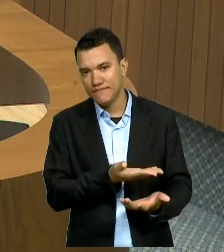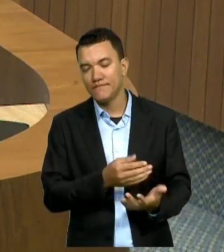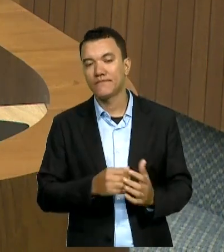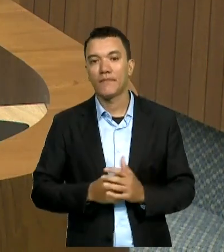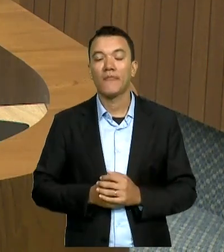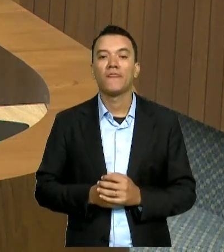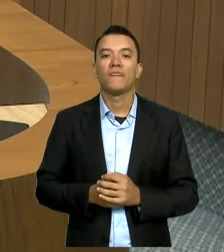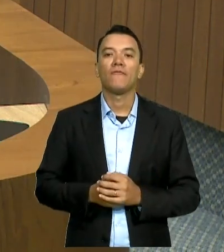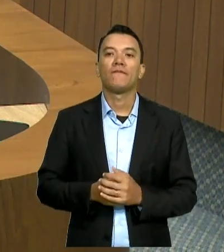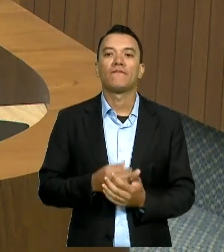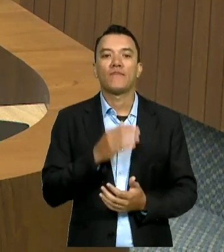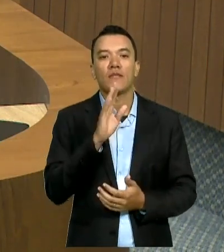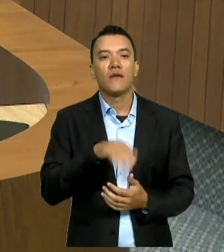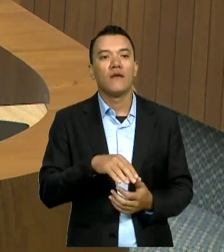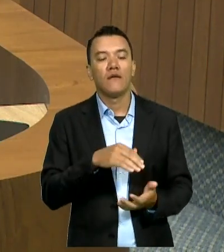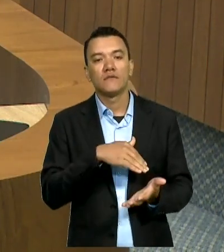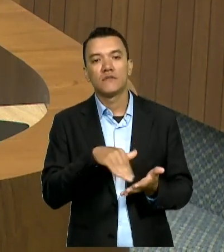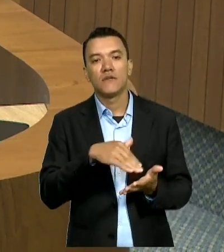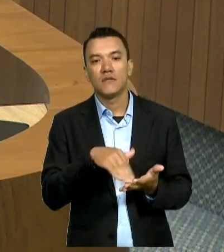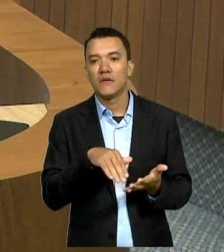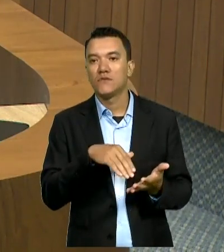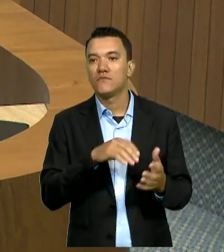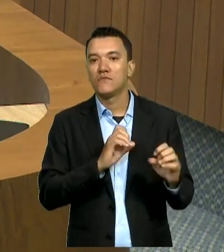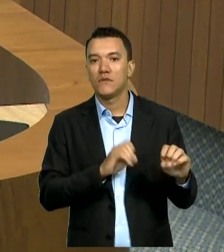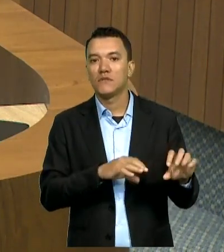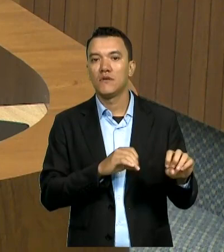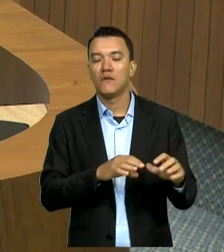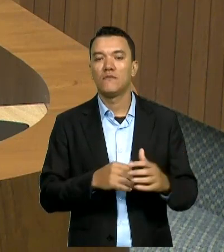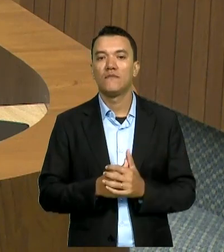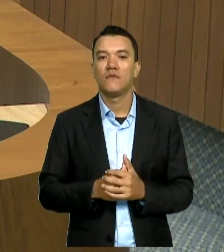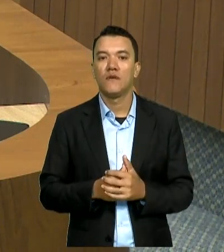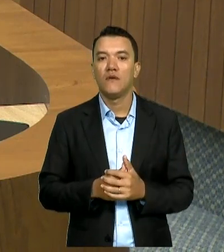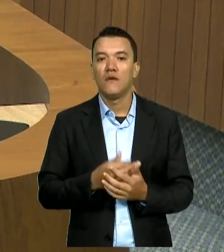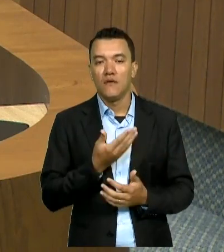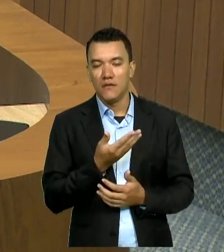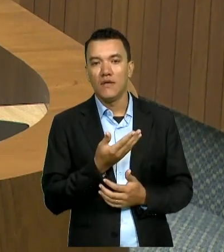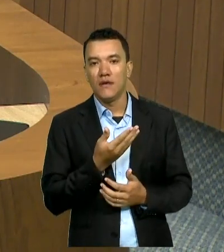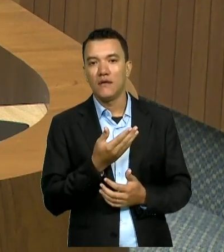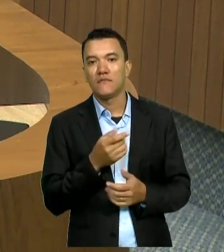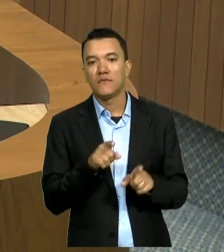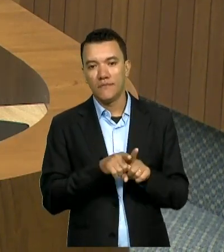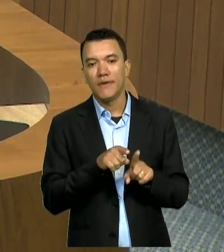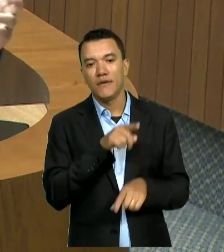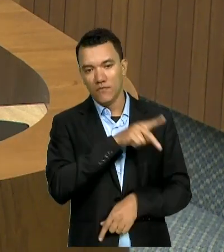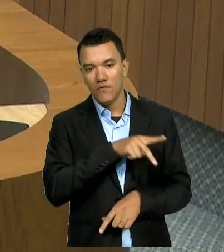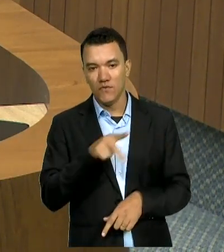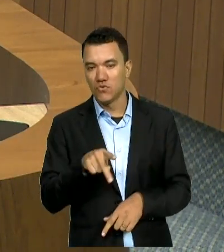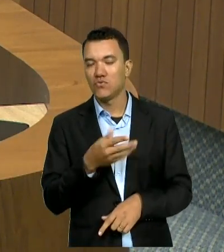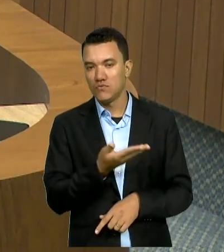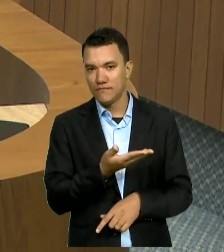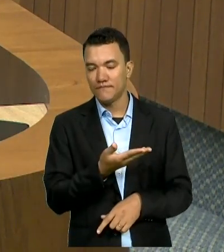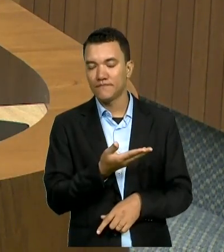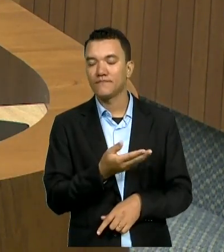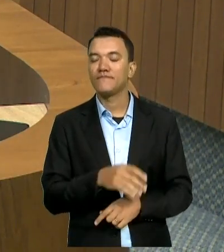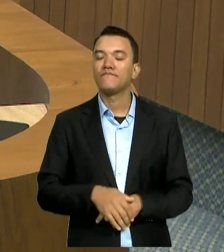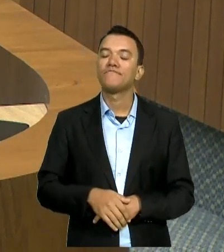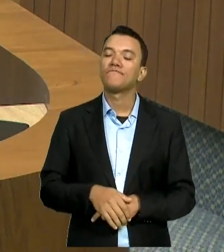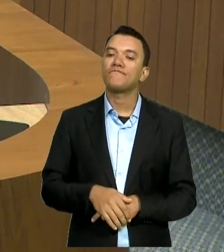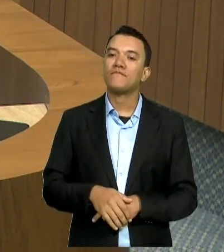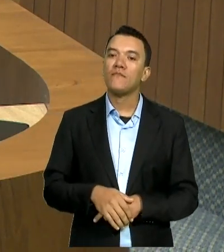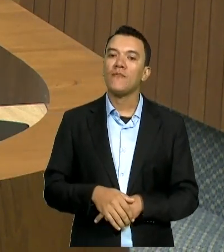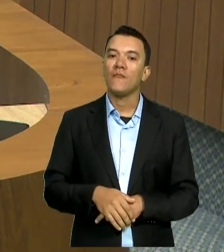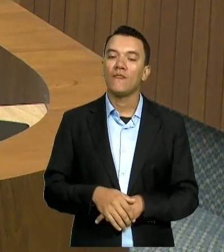no secretário de Educação, Rildo, no professor Felipe Camarão, Rodrigo, quero também